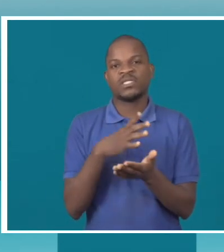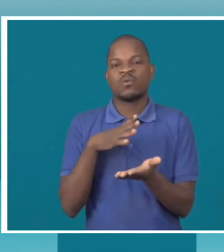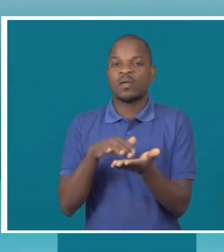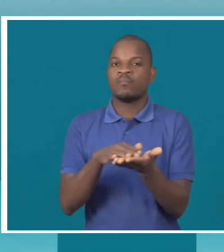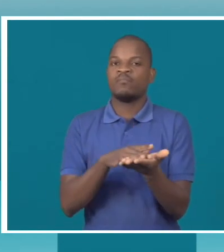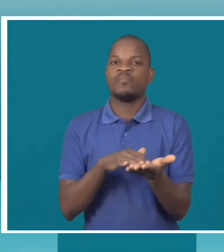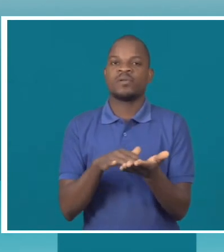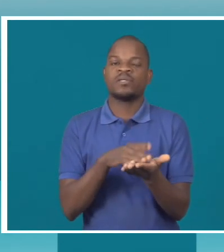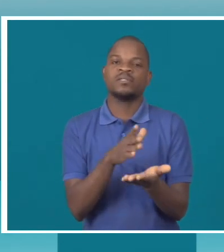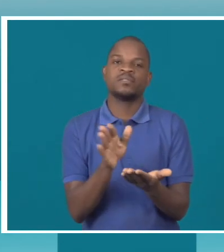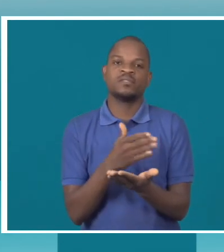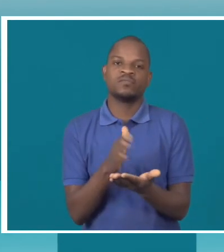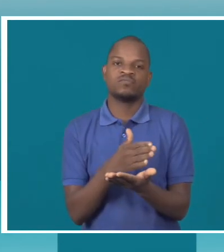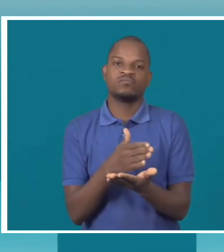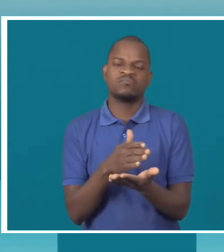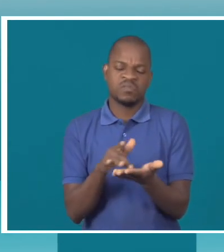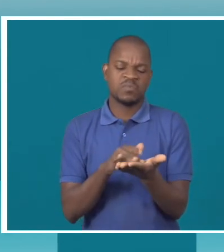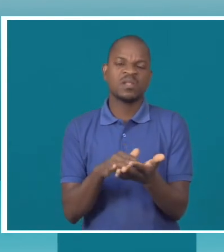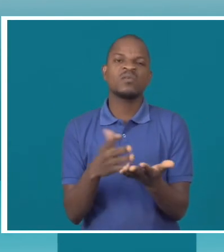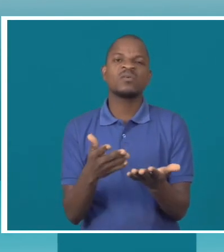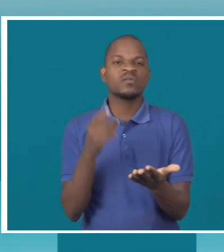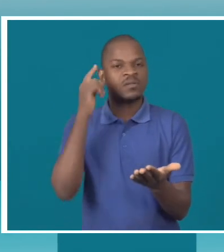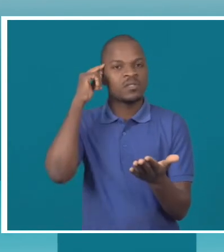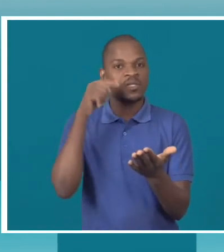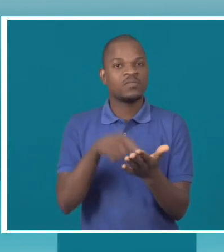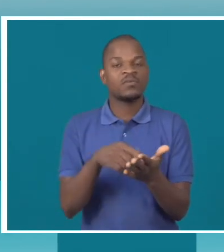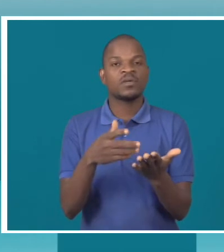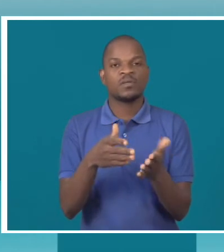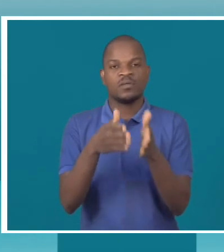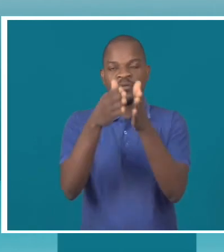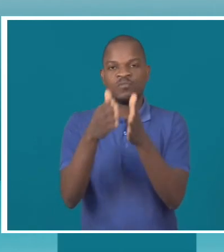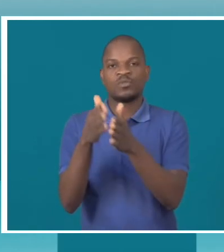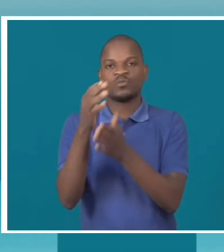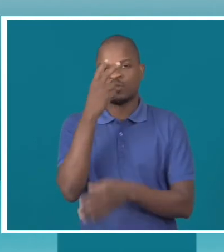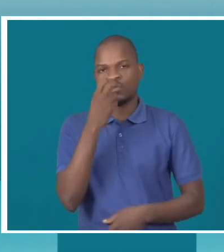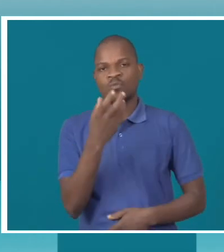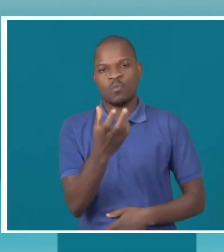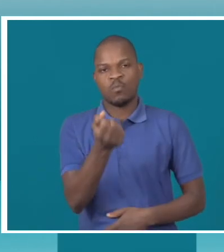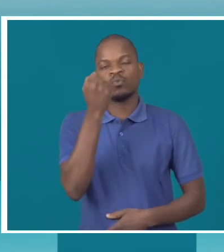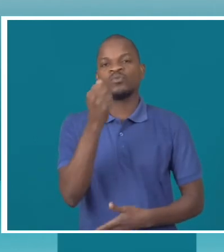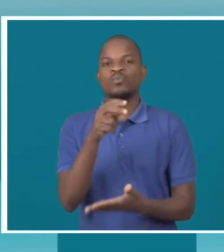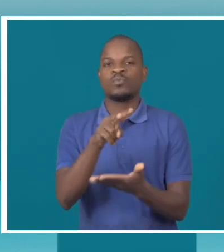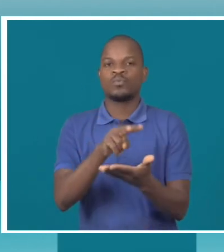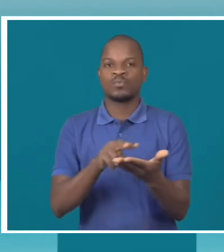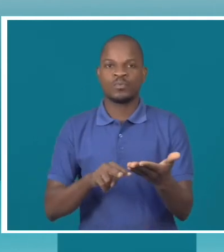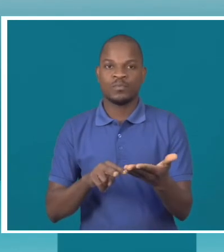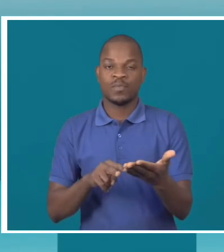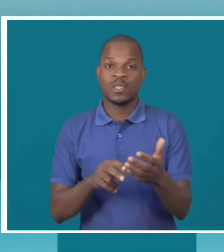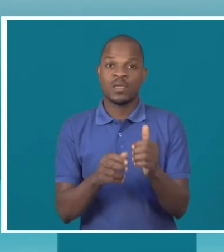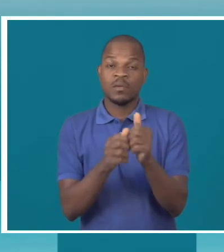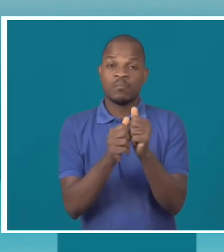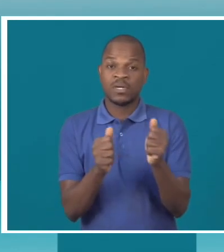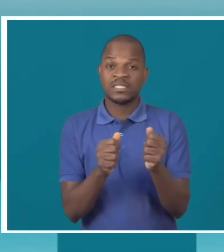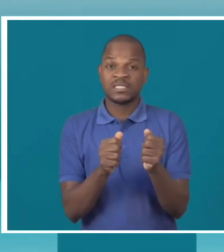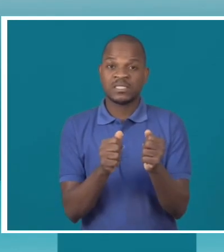escrita Braille. A escrita Braille é a escrita em relevo que é usada pelas pessoas com deficiência visual.